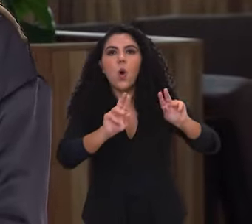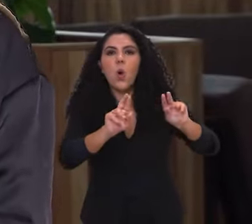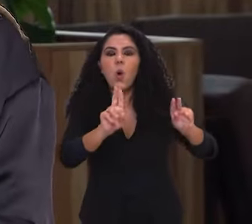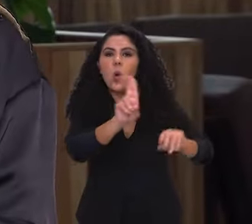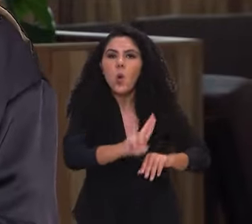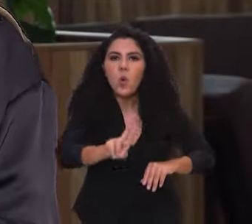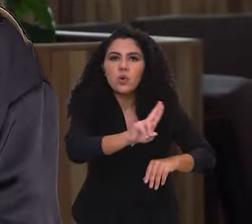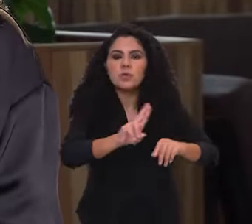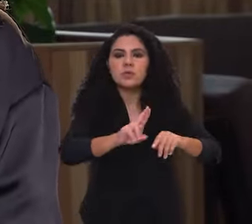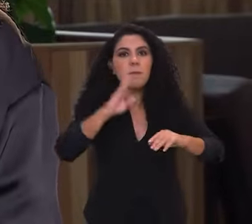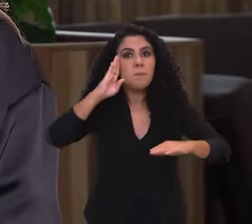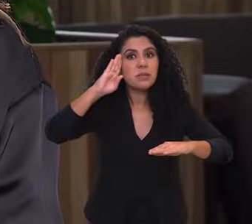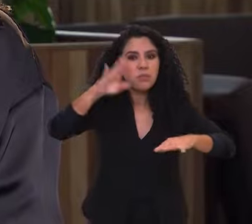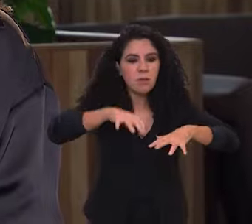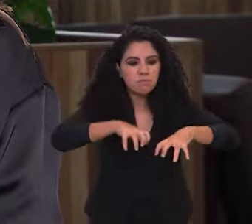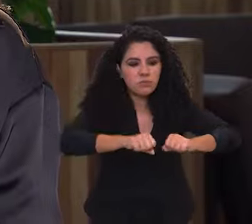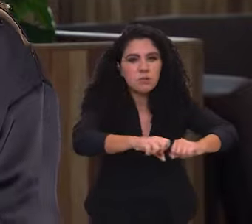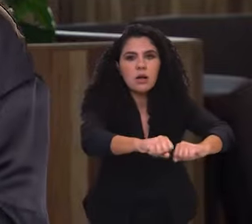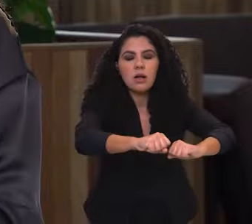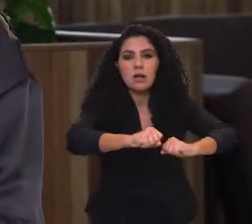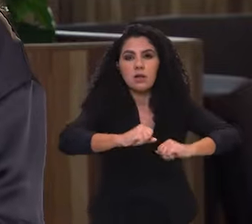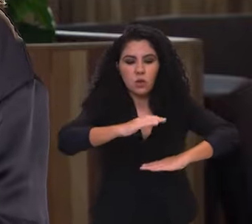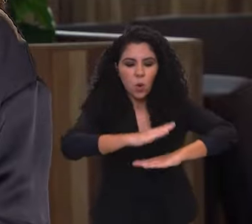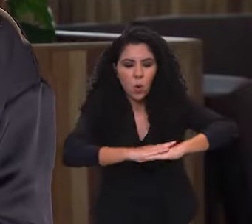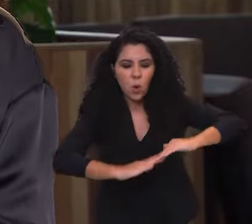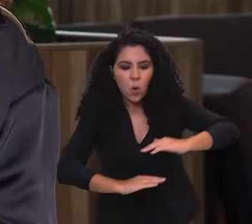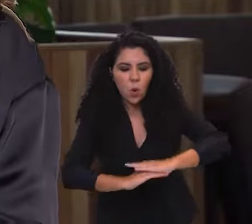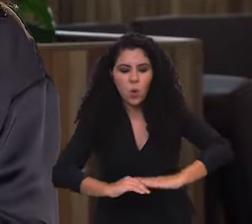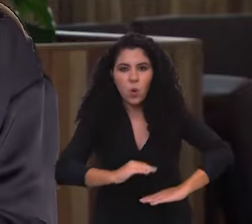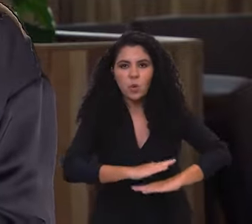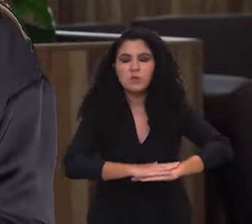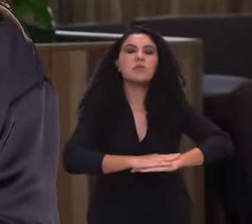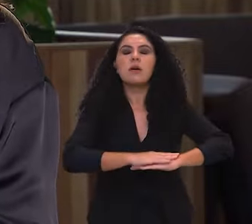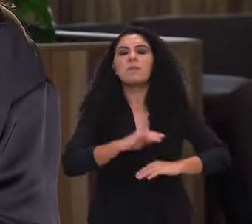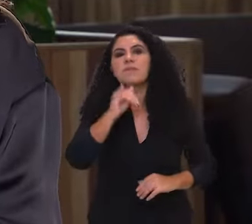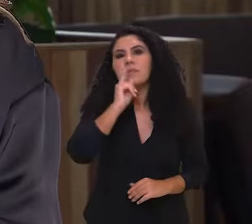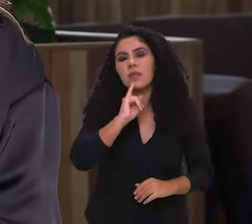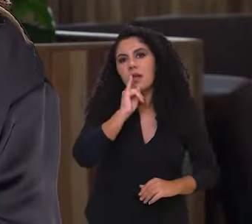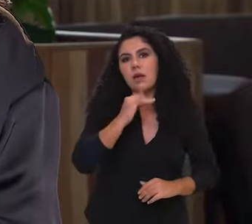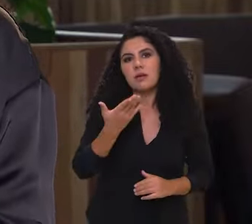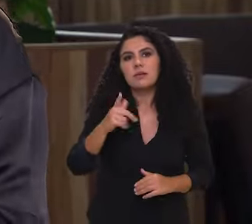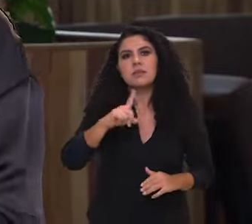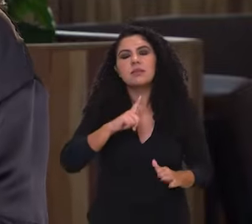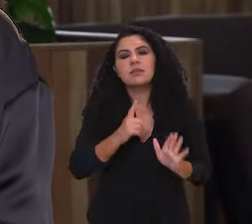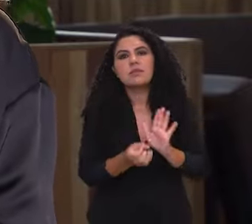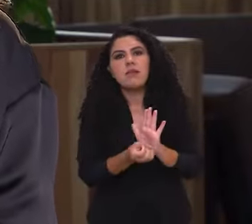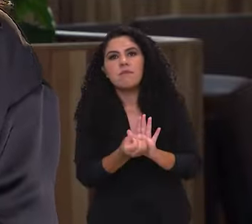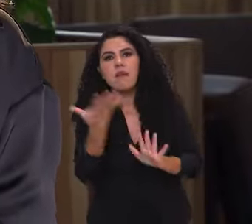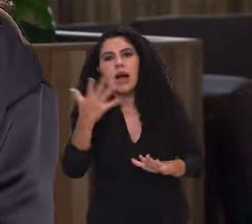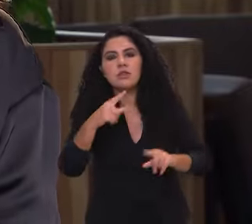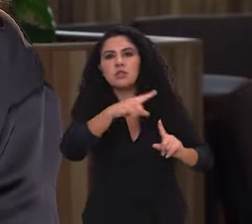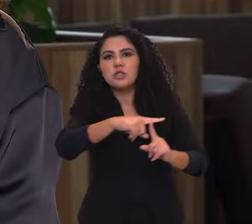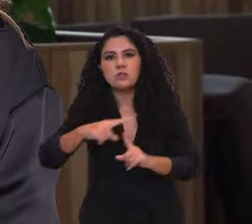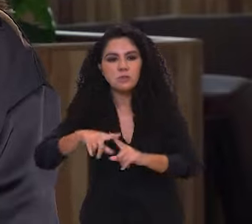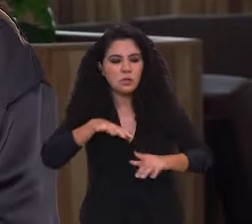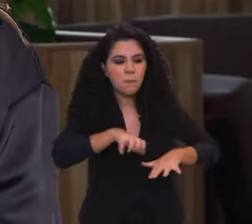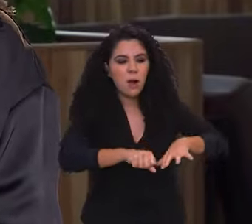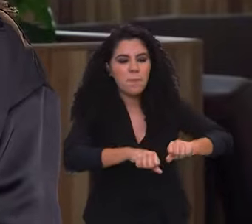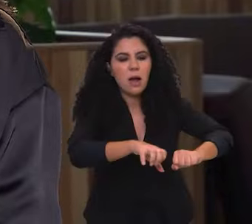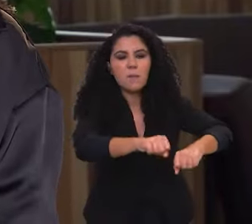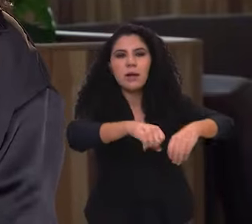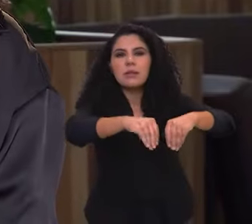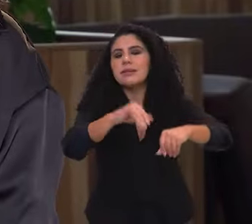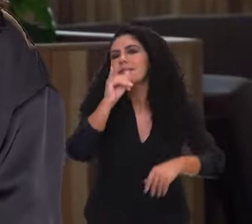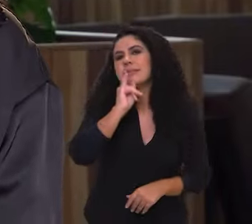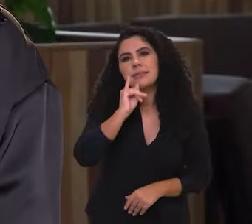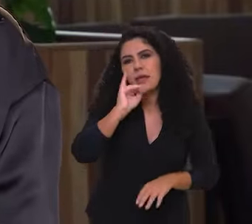solo, que muitas vezes é tensionada por diferentes apropriações desse território. Um